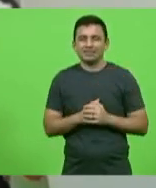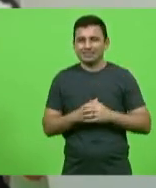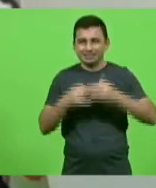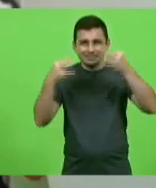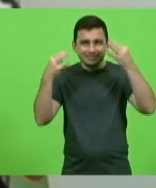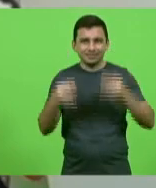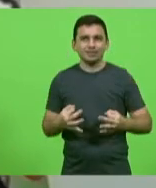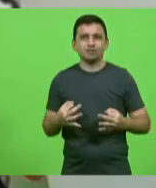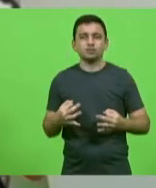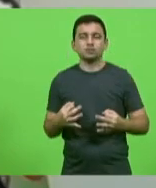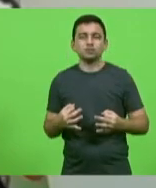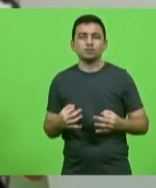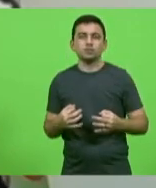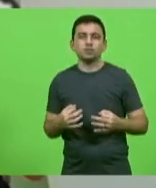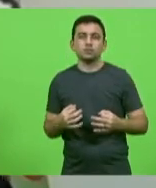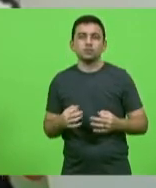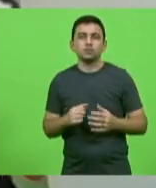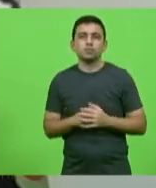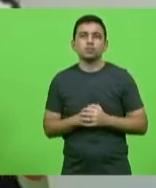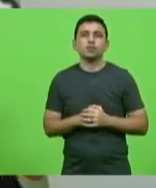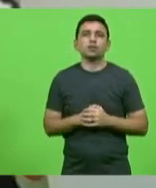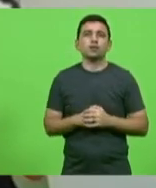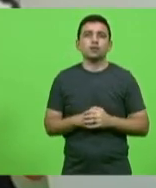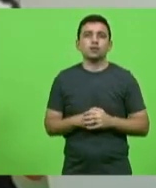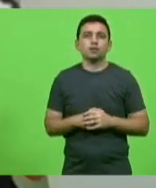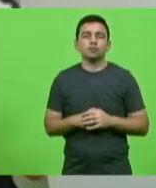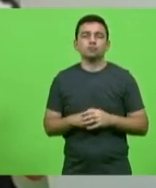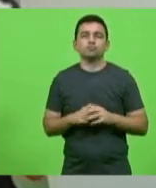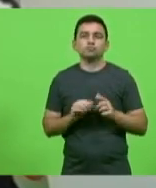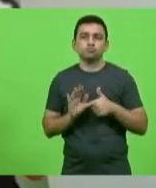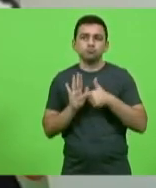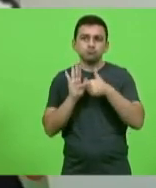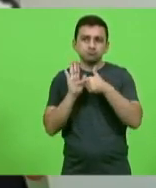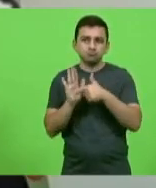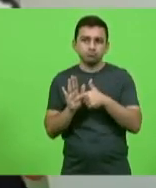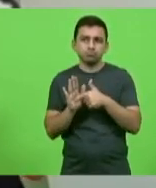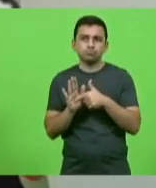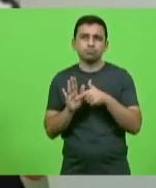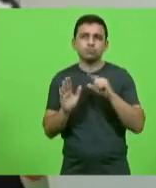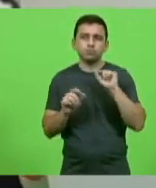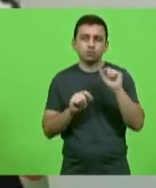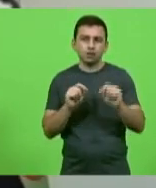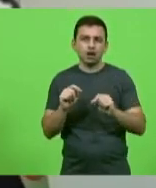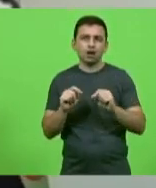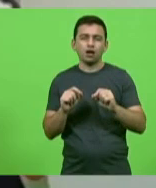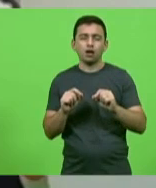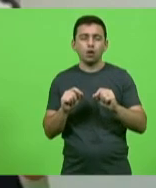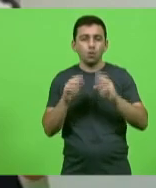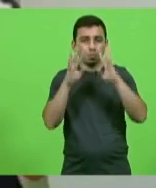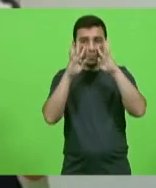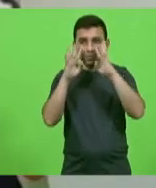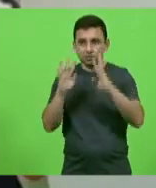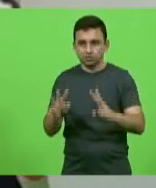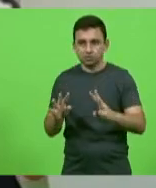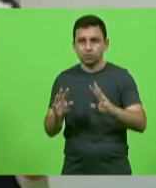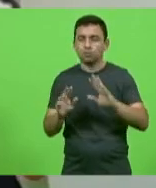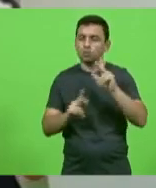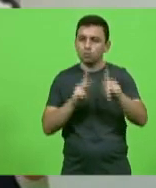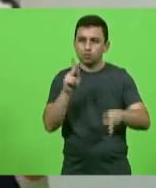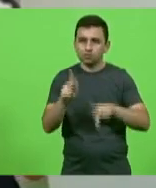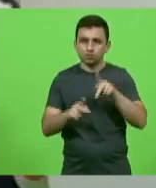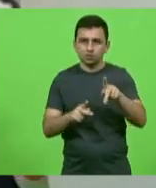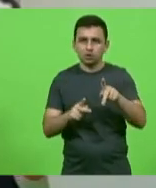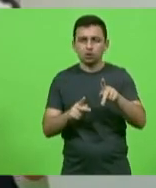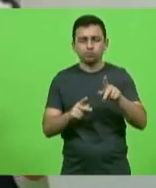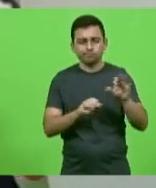inequívoco preferencialmente em subsuperfície ciência e a voz do povo a girar para